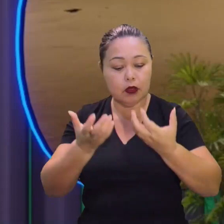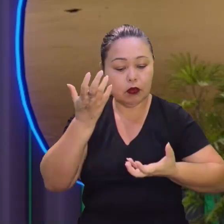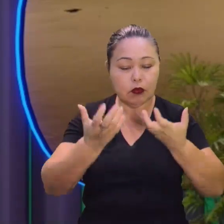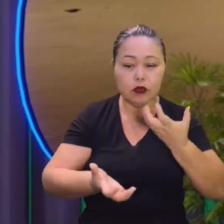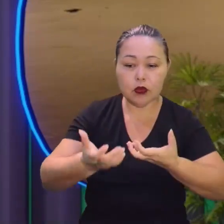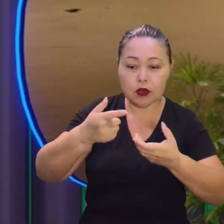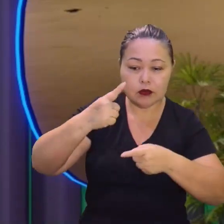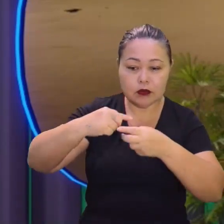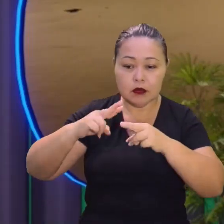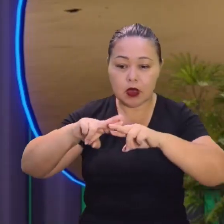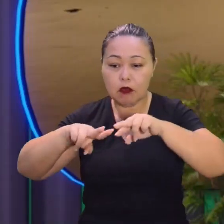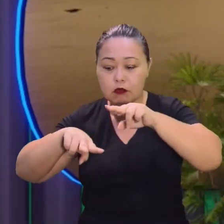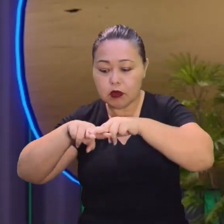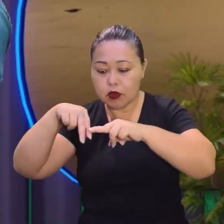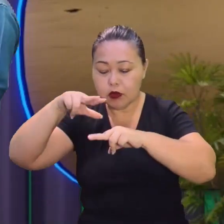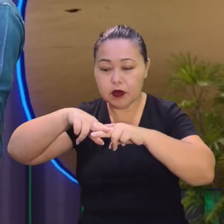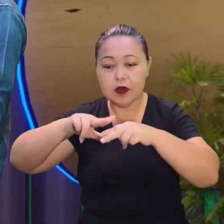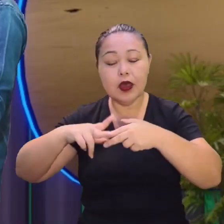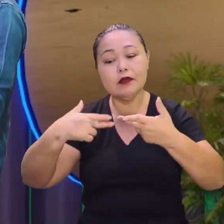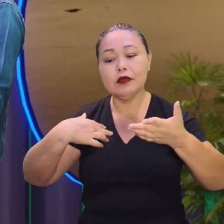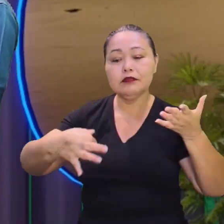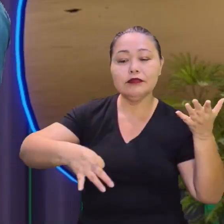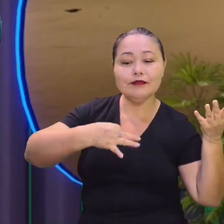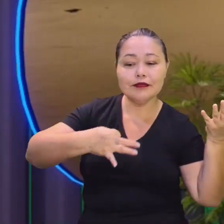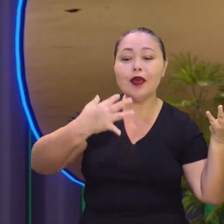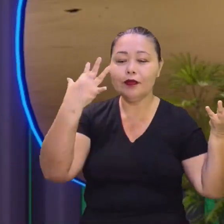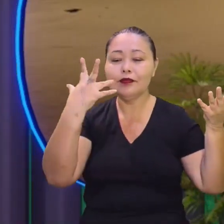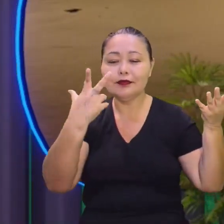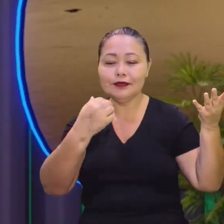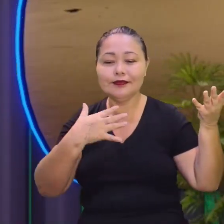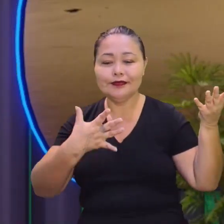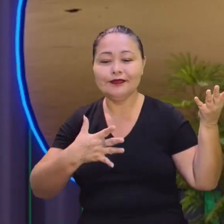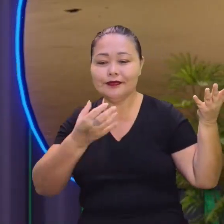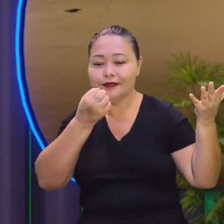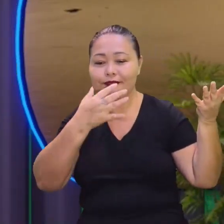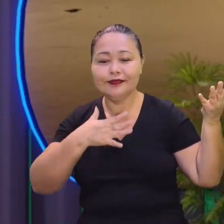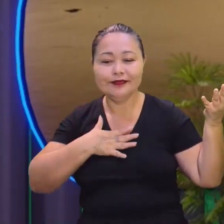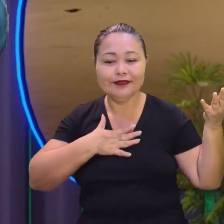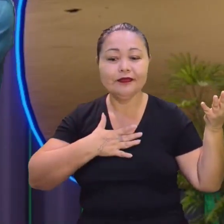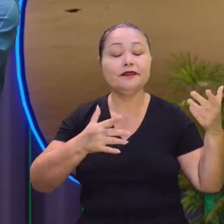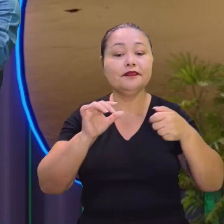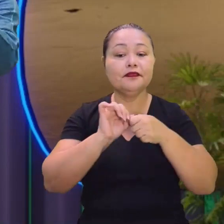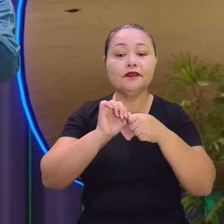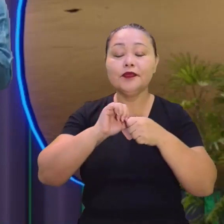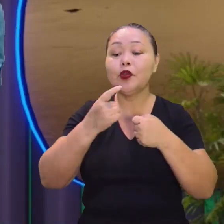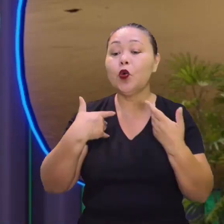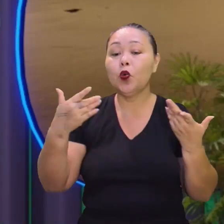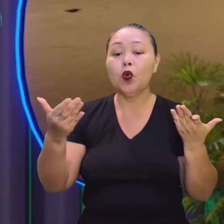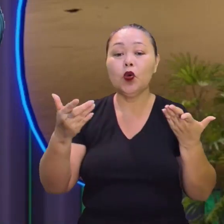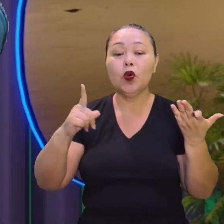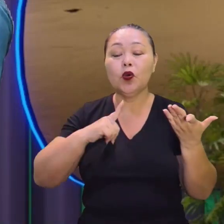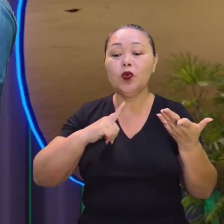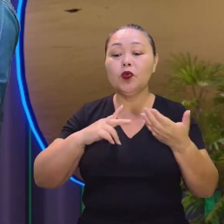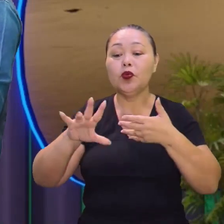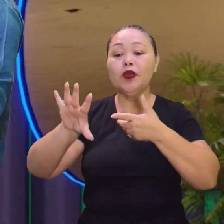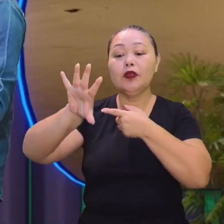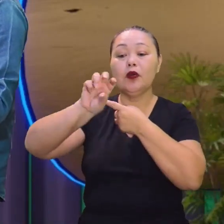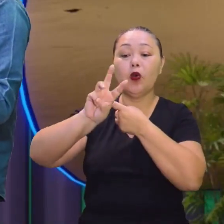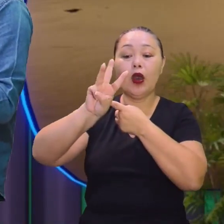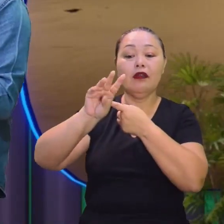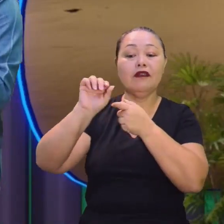fogueira lá, a gente ia lá tocar um violão. Era uma coisa muito bonita e agradável. Hoje não, hoje todo mundo tem até